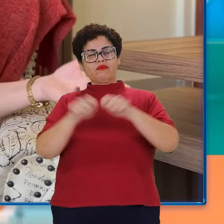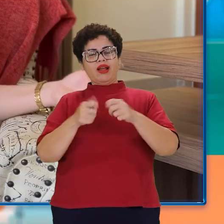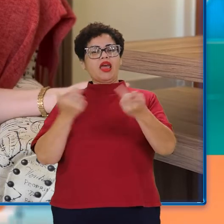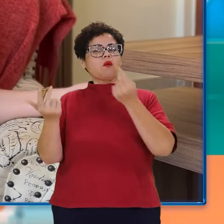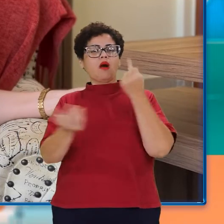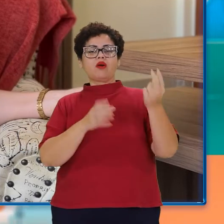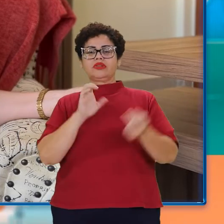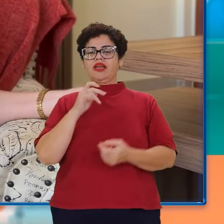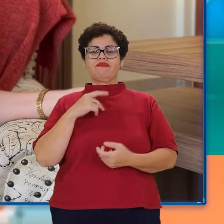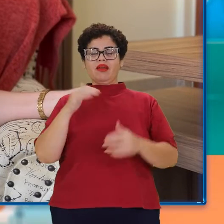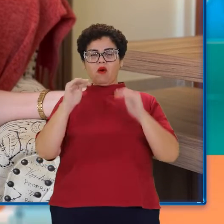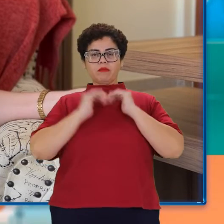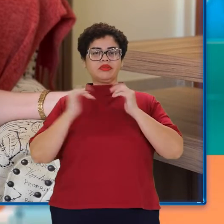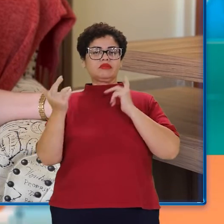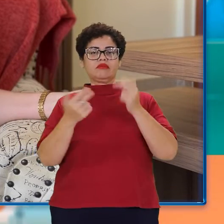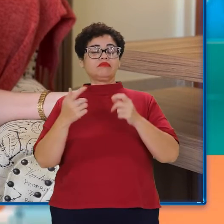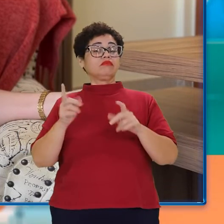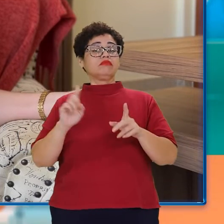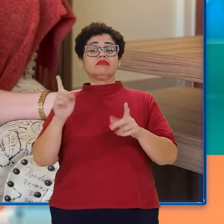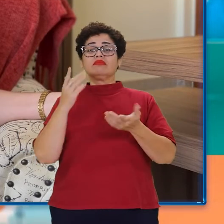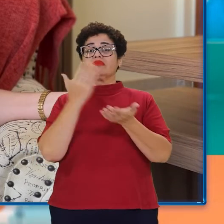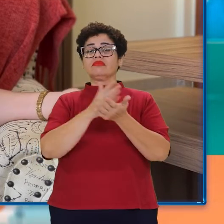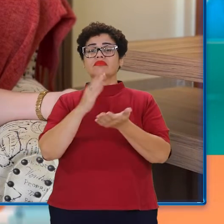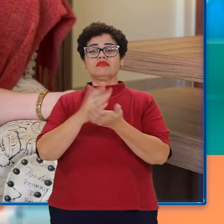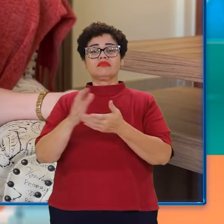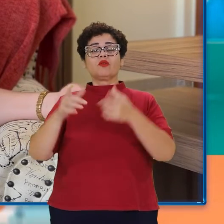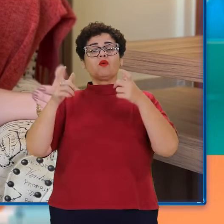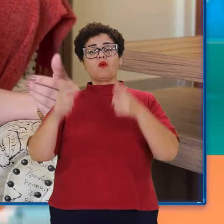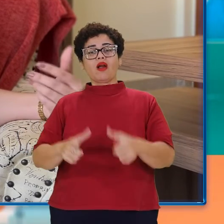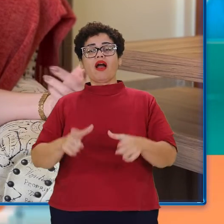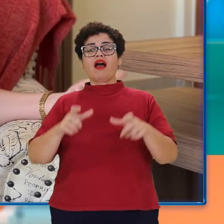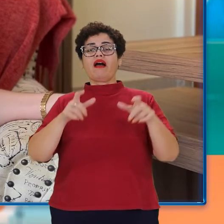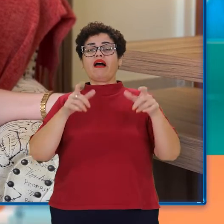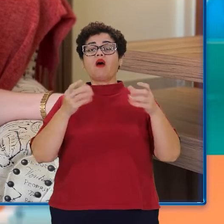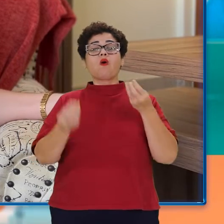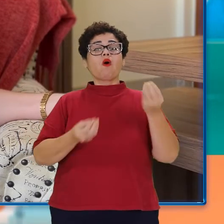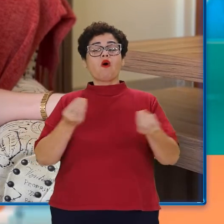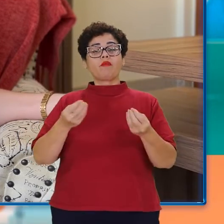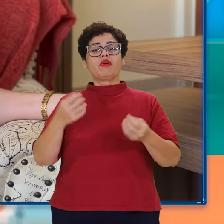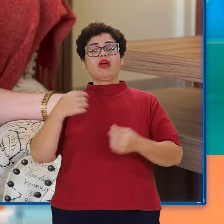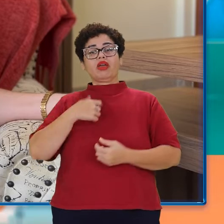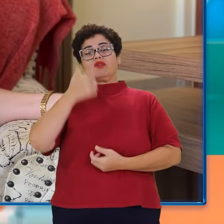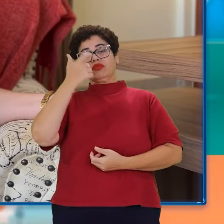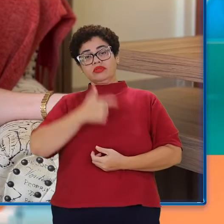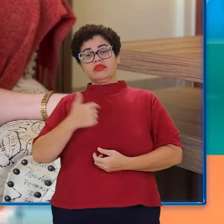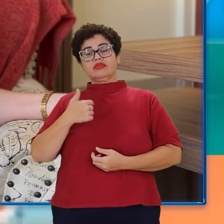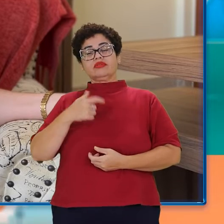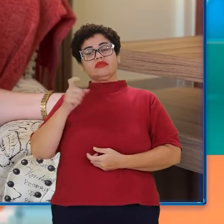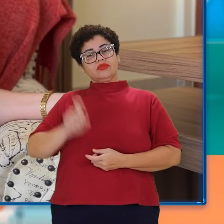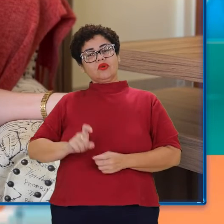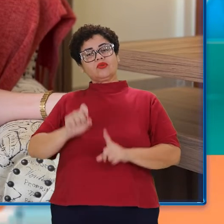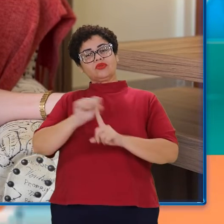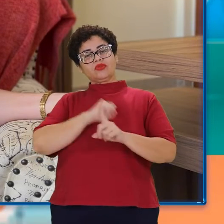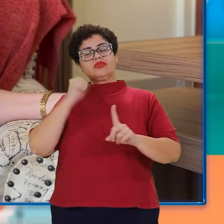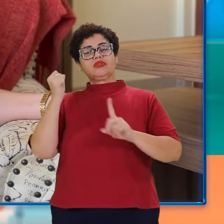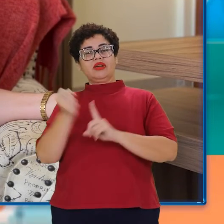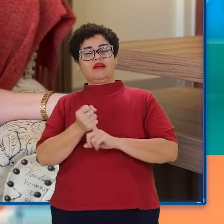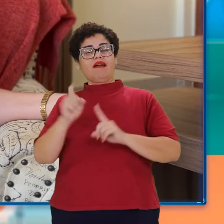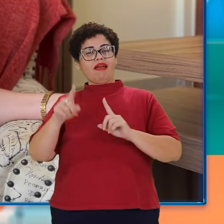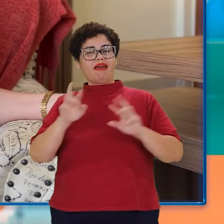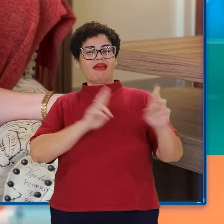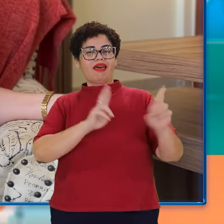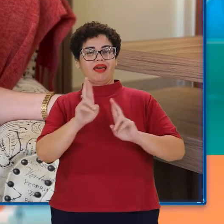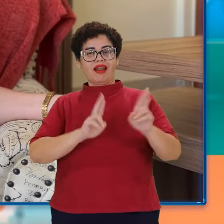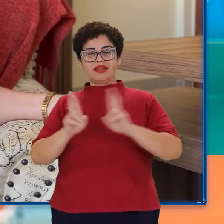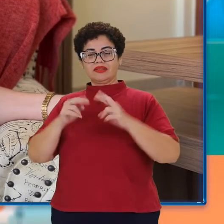outras pessoas também falem. Não, independente com quem eu estou conversando, o lugar que eu estou. Mas eu sou um ser social.